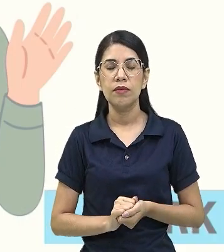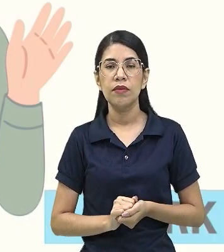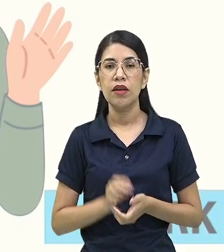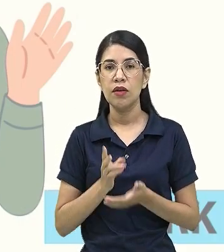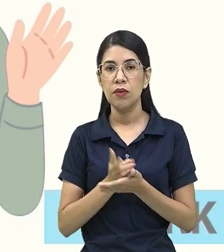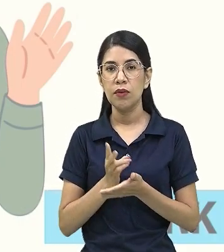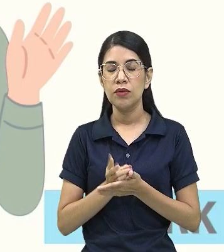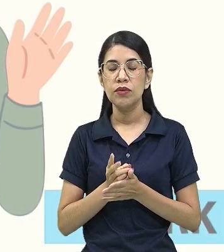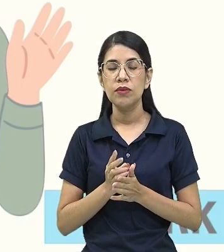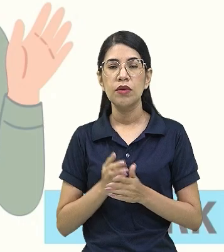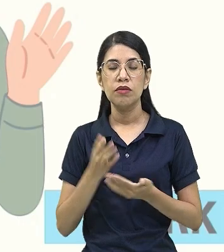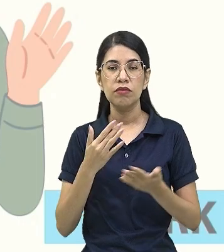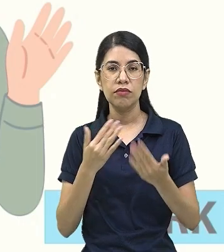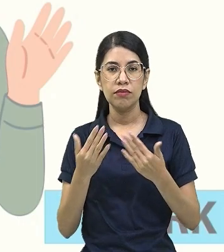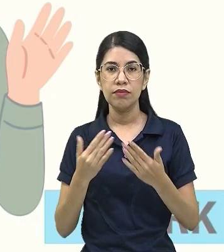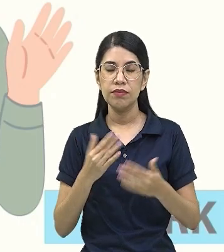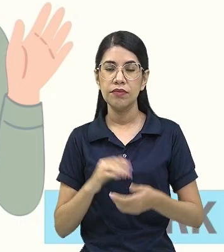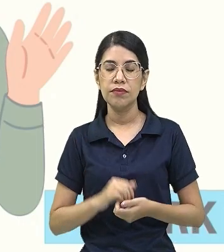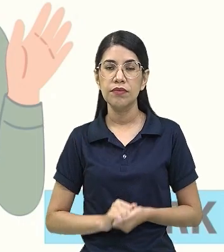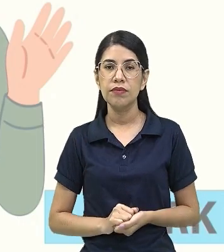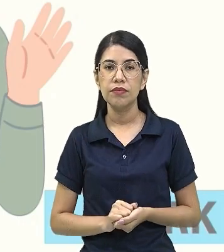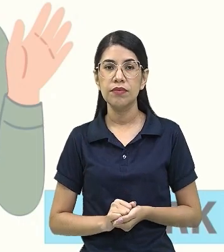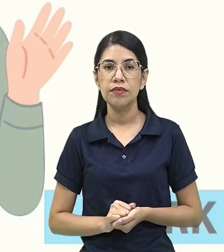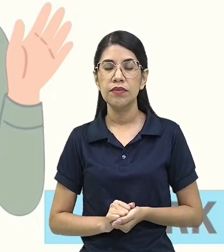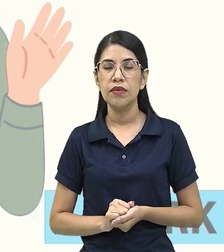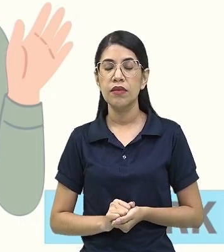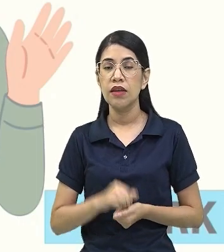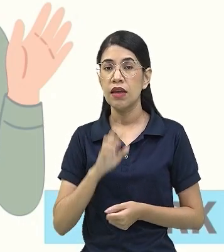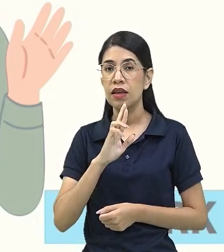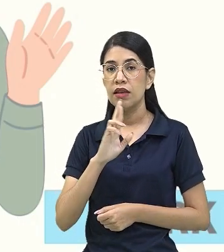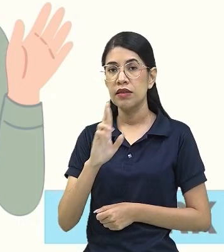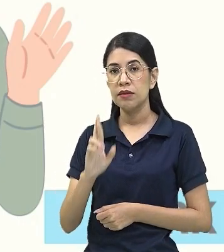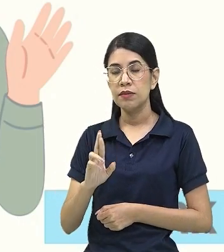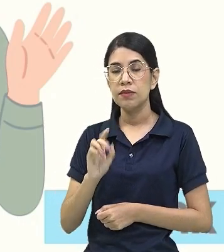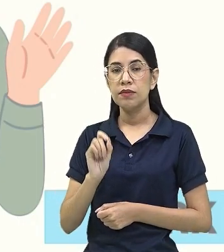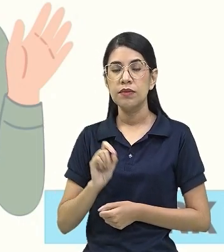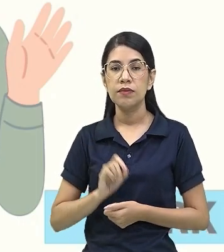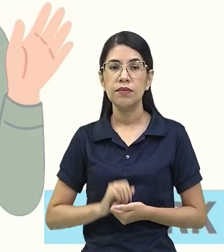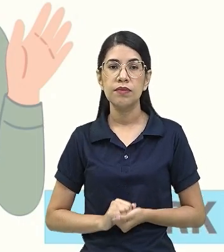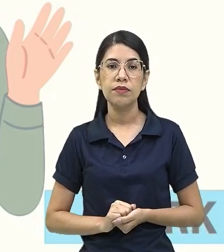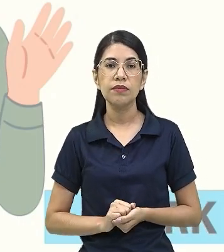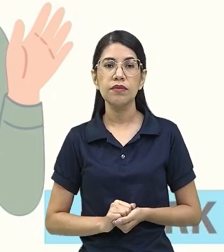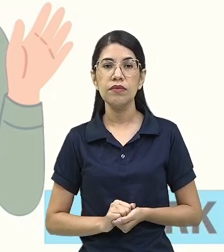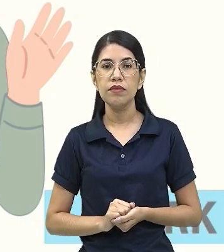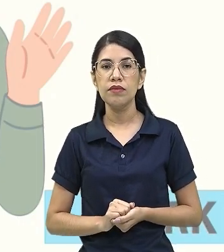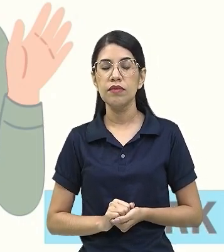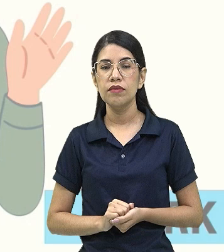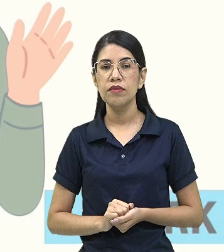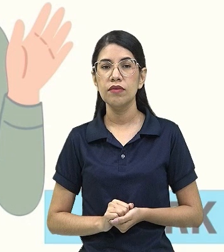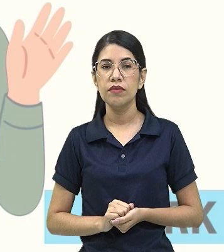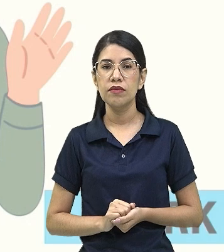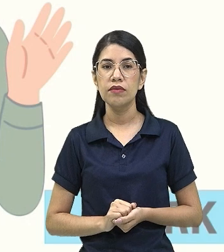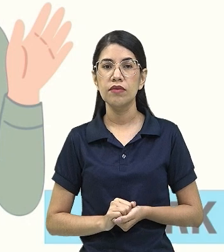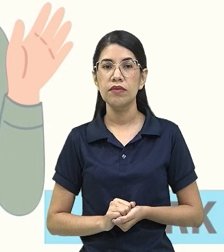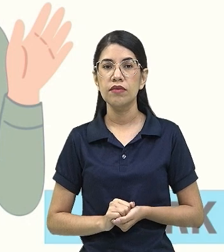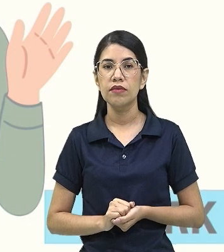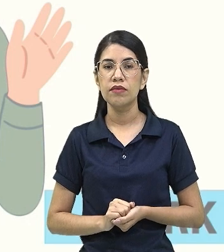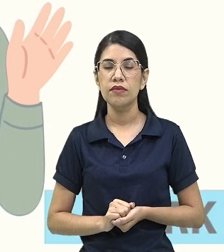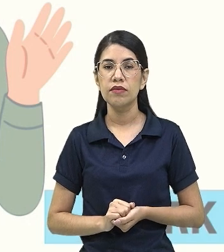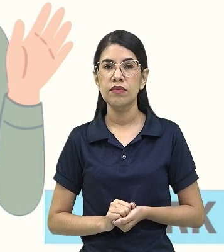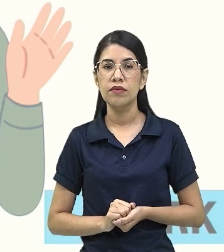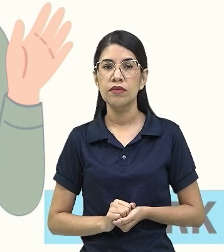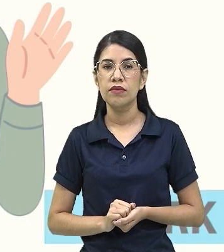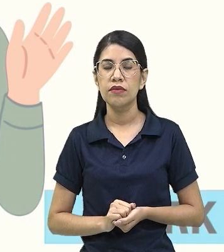Continuando o diálogo. E aí ela responde, oh, I didn't go out.